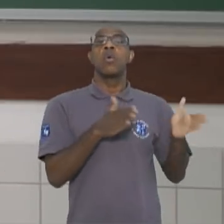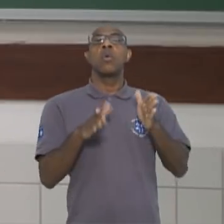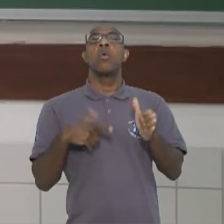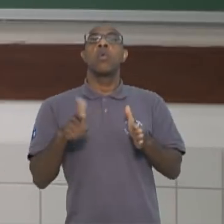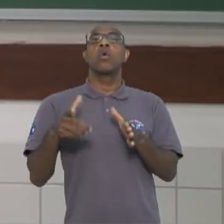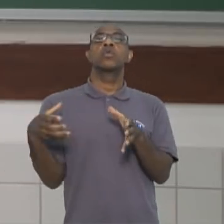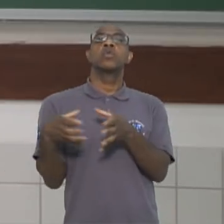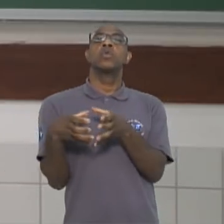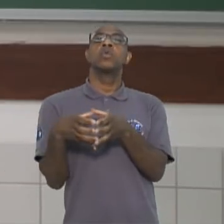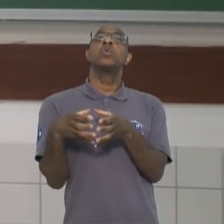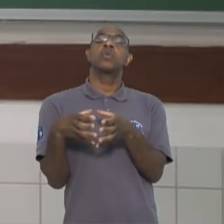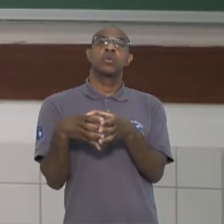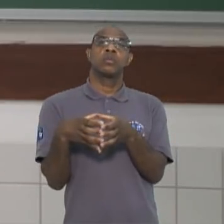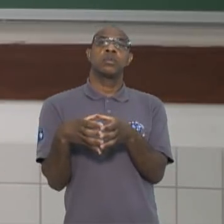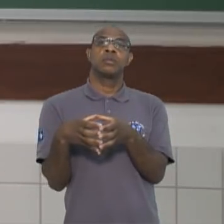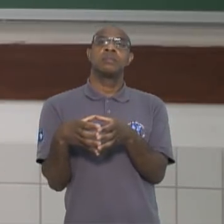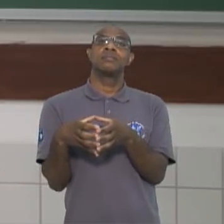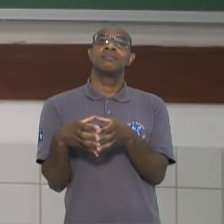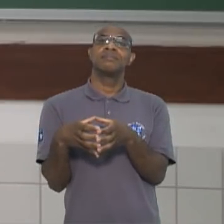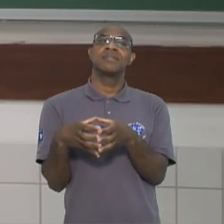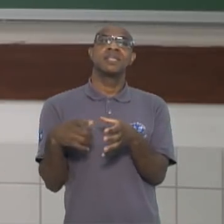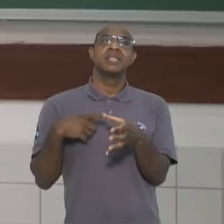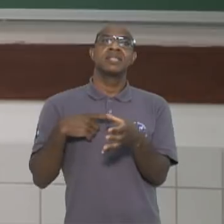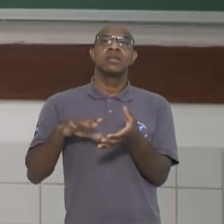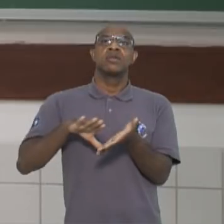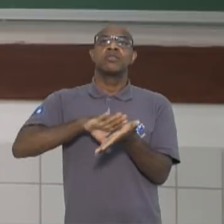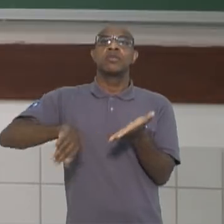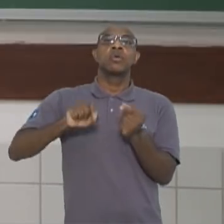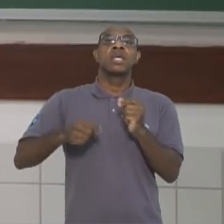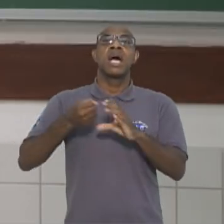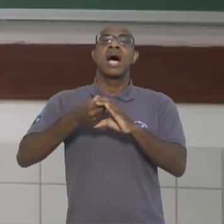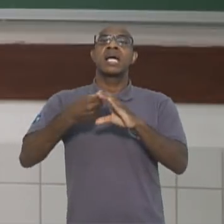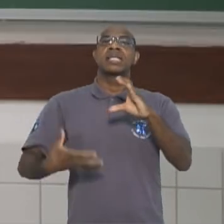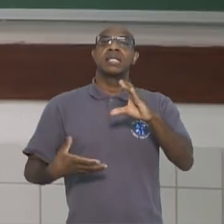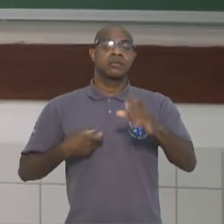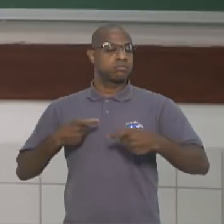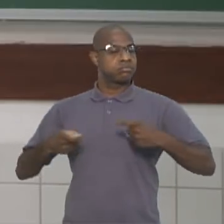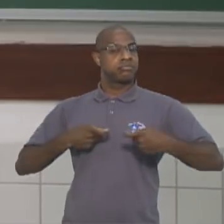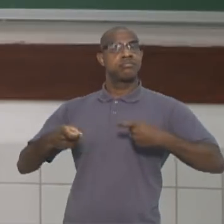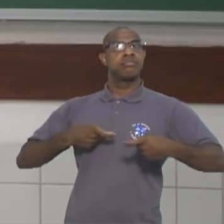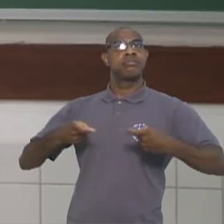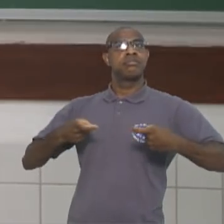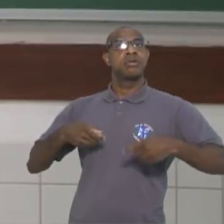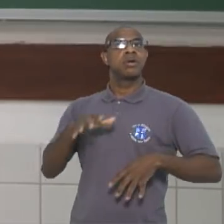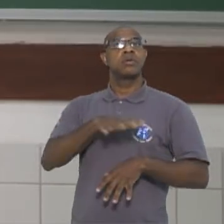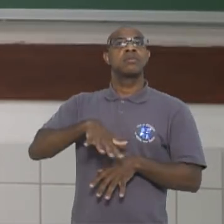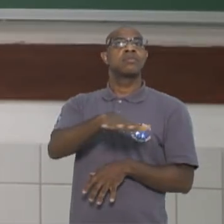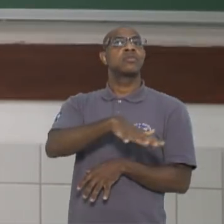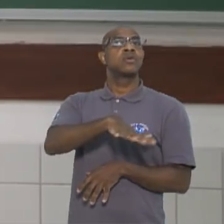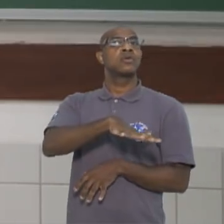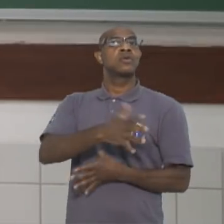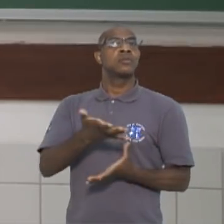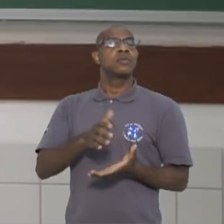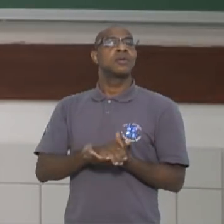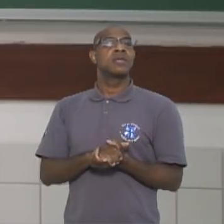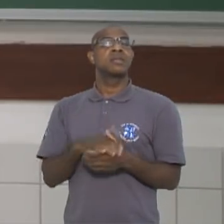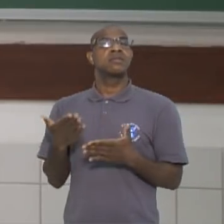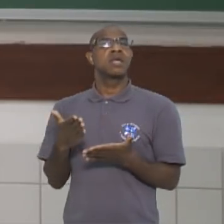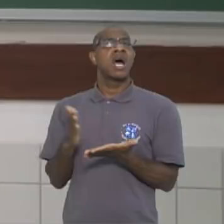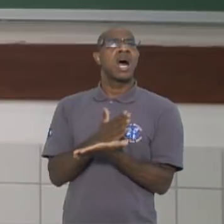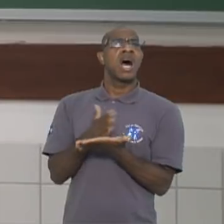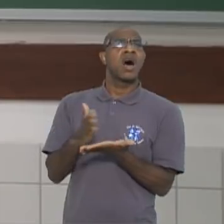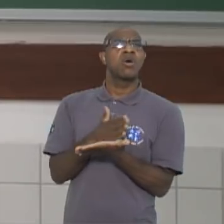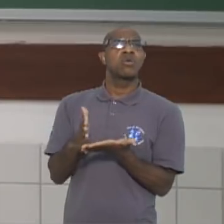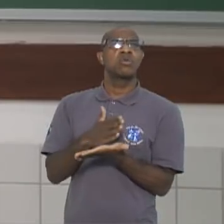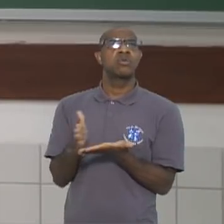seu grupo, não mais ele. Então isso tirou a característica guerreira dos merovingios. Tinha até algumas fontes